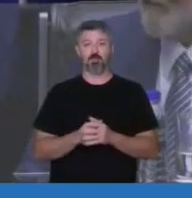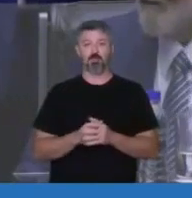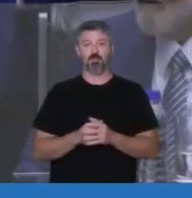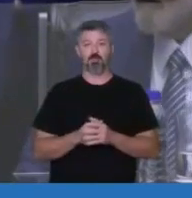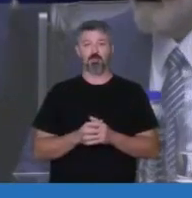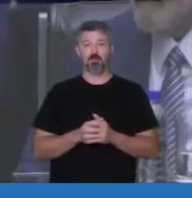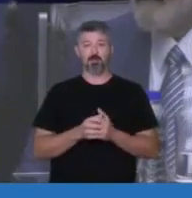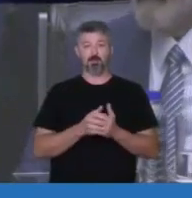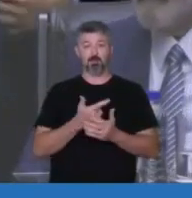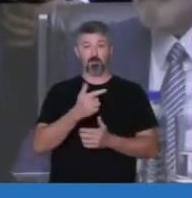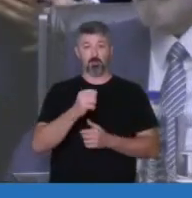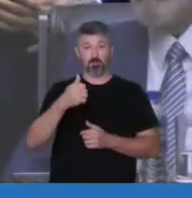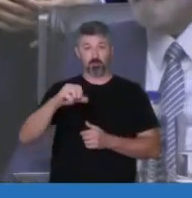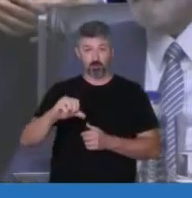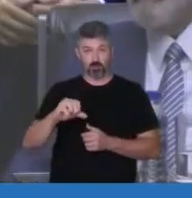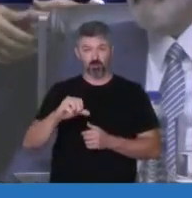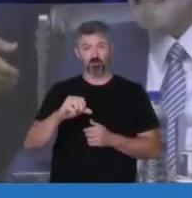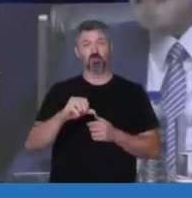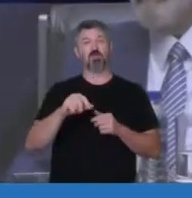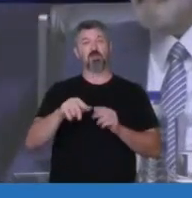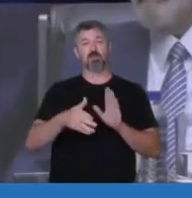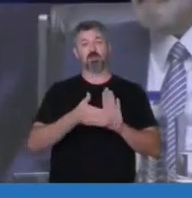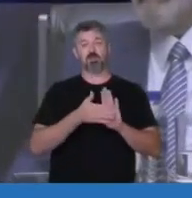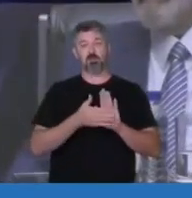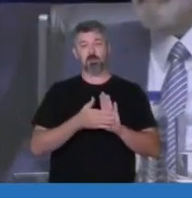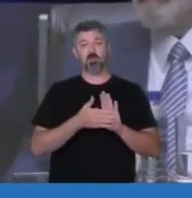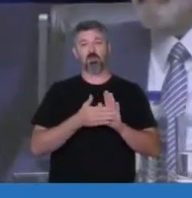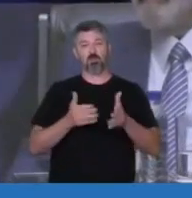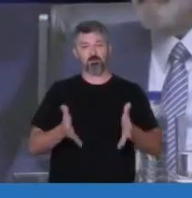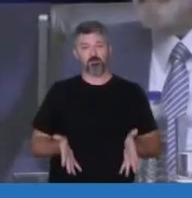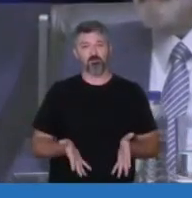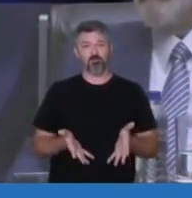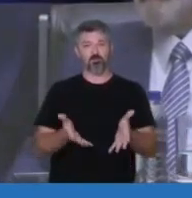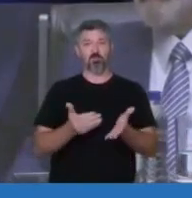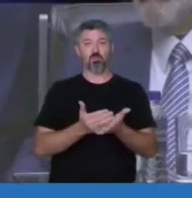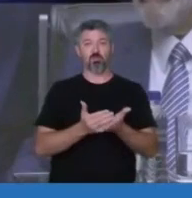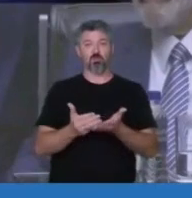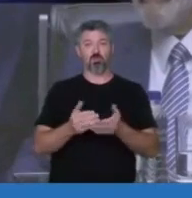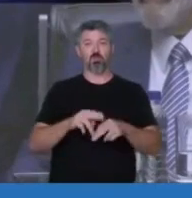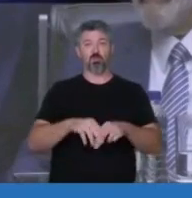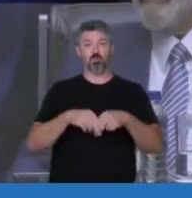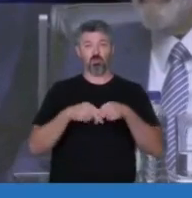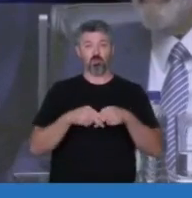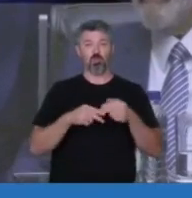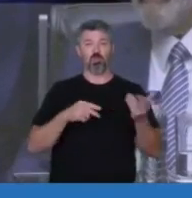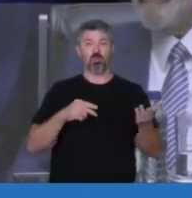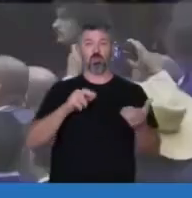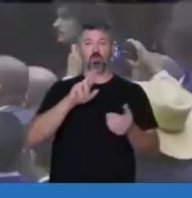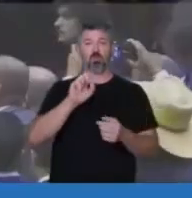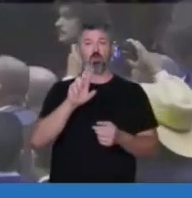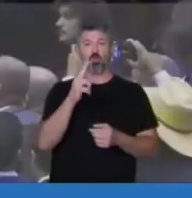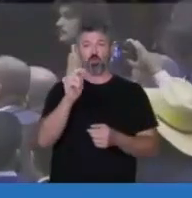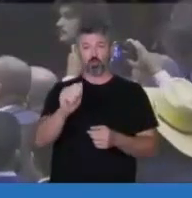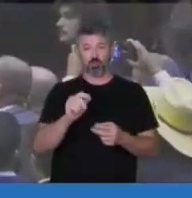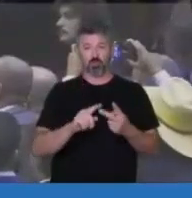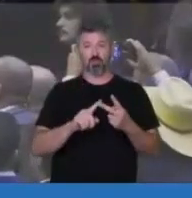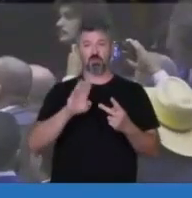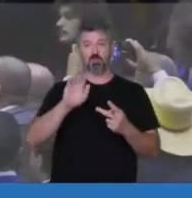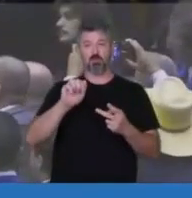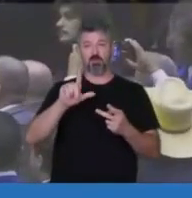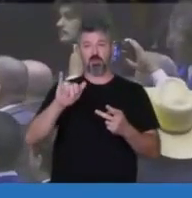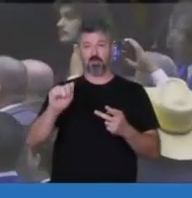turboélice e helicópteros para quem tá no interior principalmente aeronaves agrícolas e prestador de serviços a terceiros não vão pagar